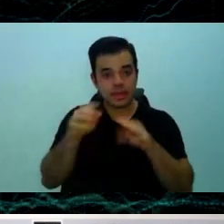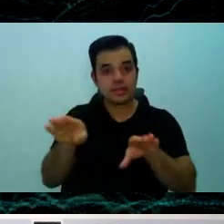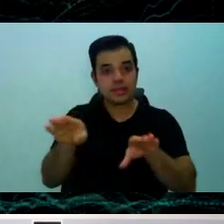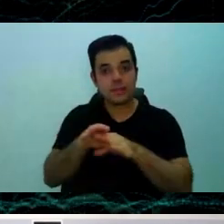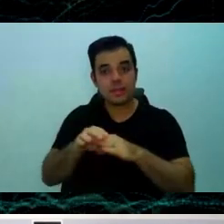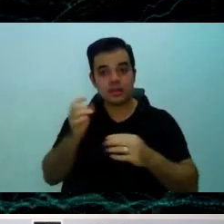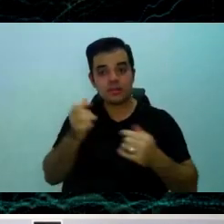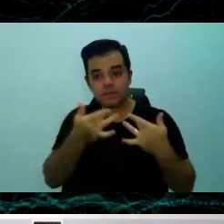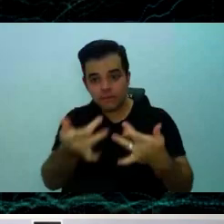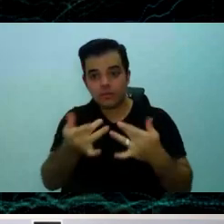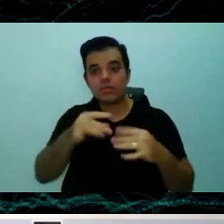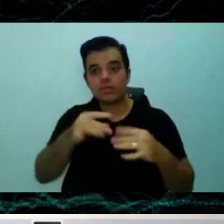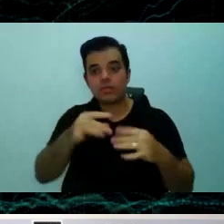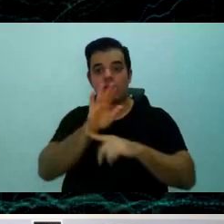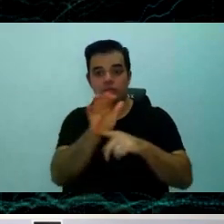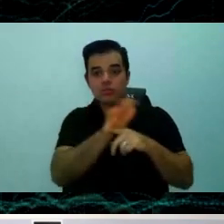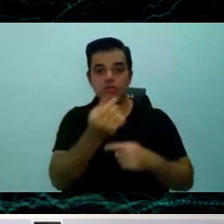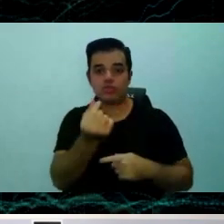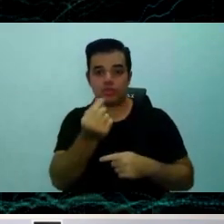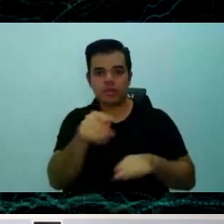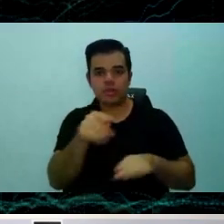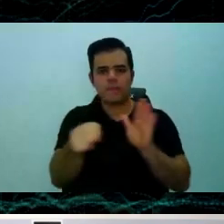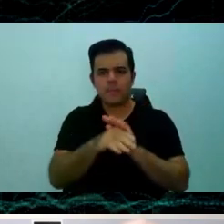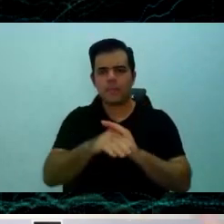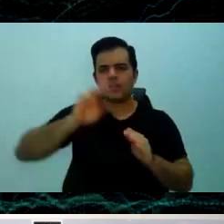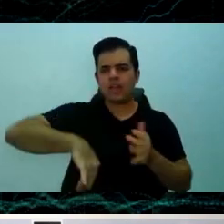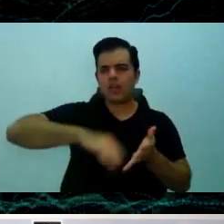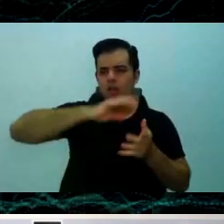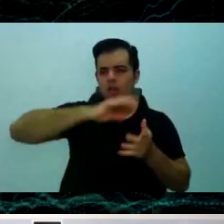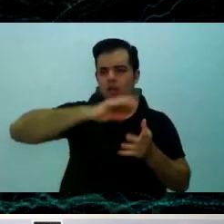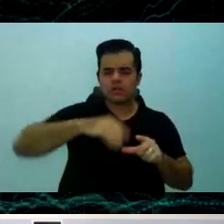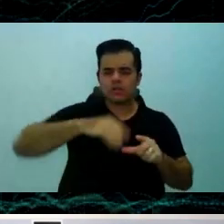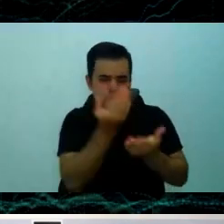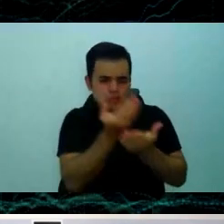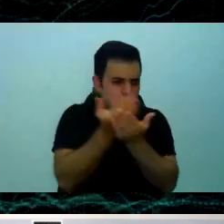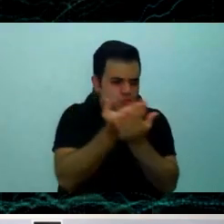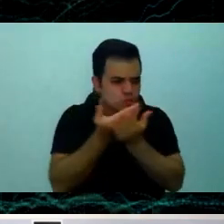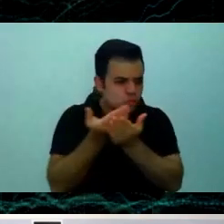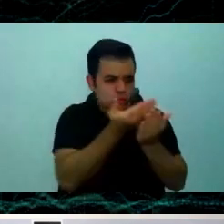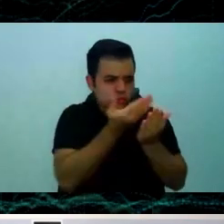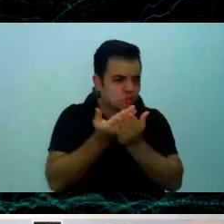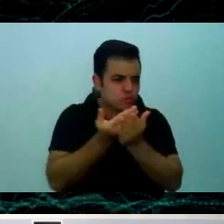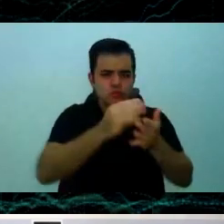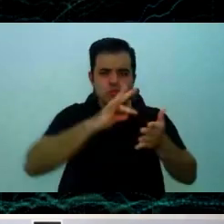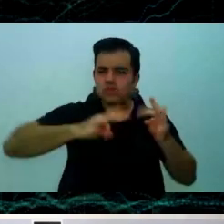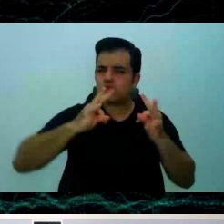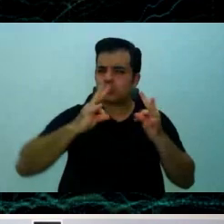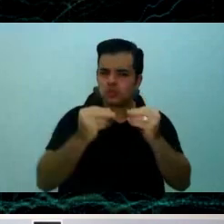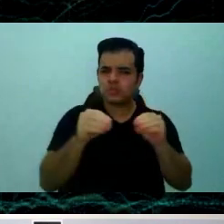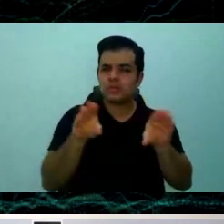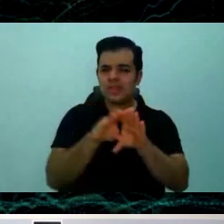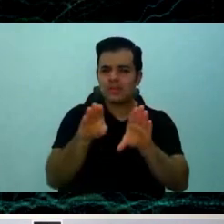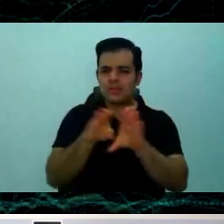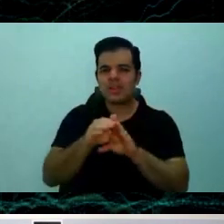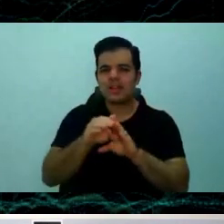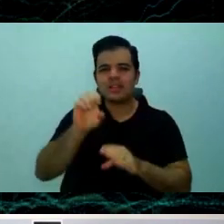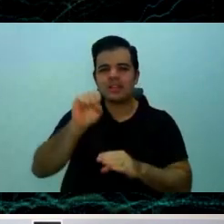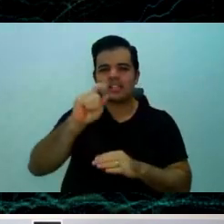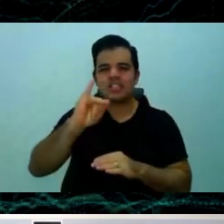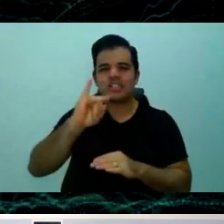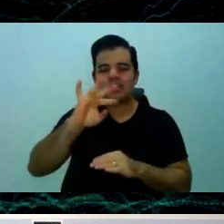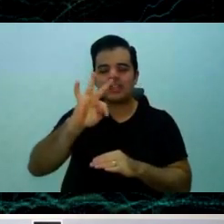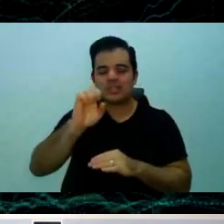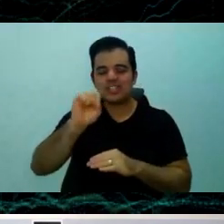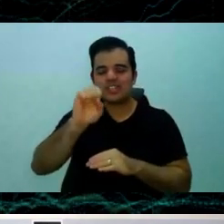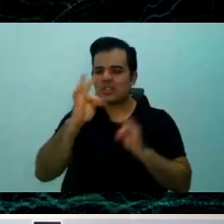o JIT dos amigos que tem o código público, você pode estudar lá como é que funciona o código, tal, tal, tal. O Shared Scripts, tem coisas que vão estar lá no repo, que são